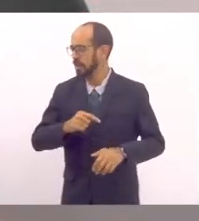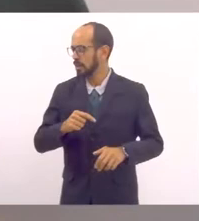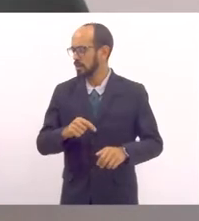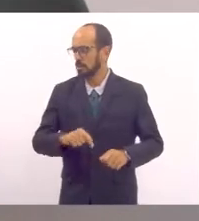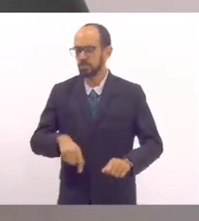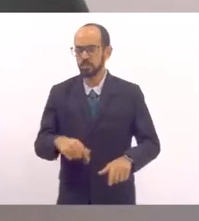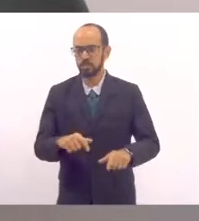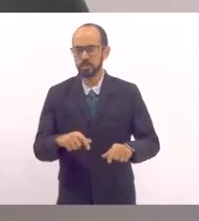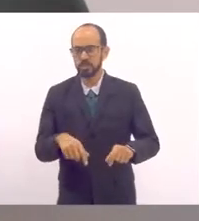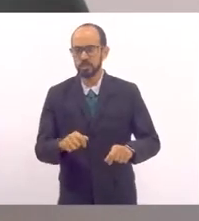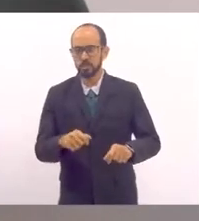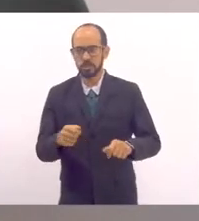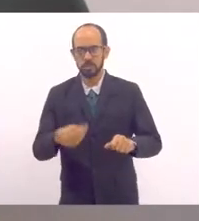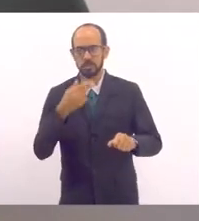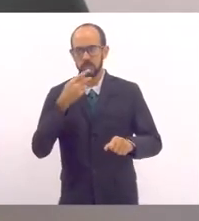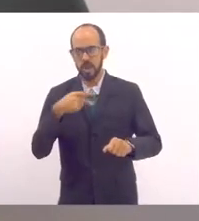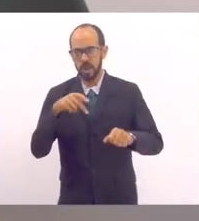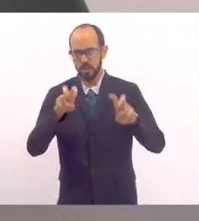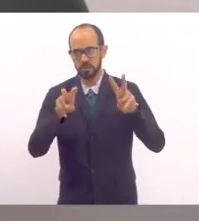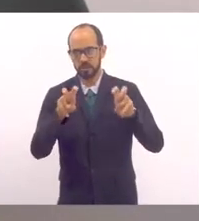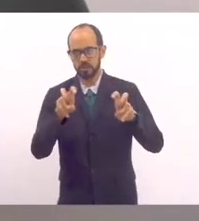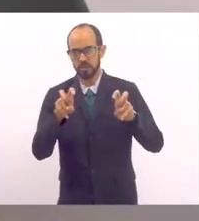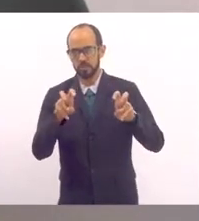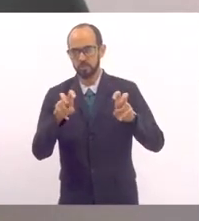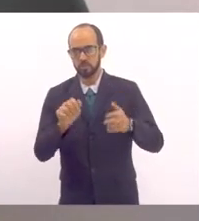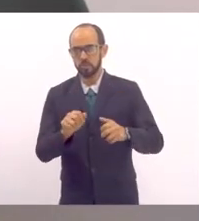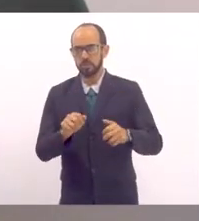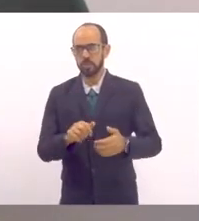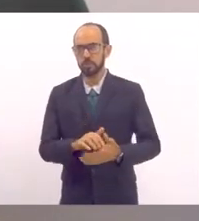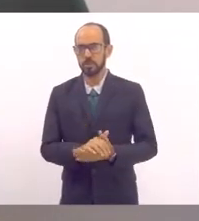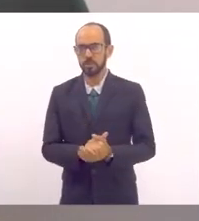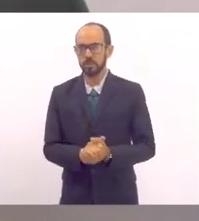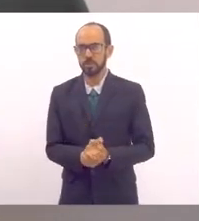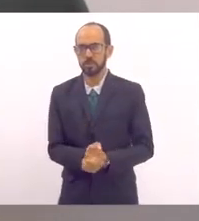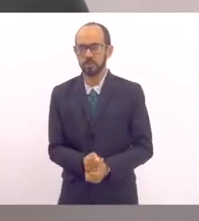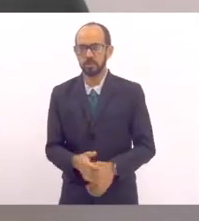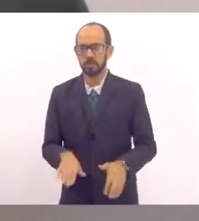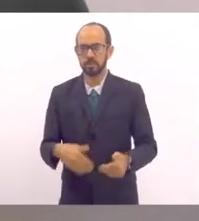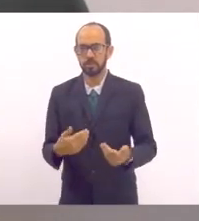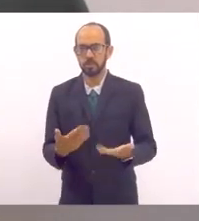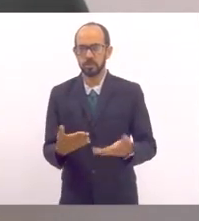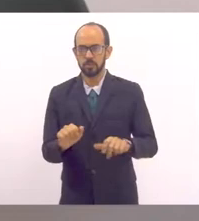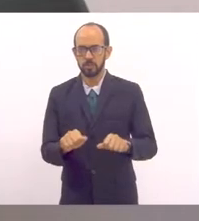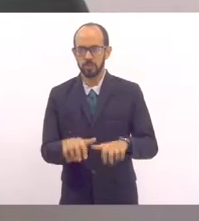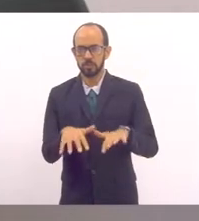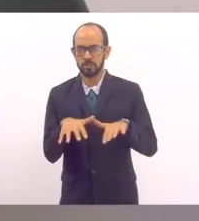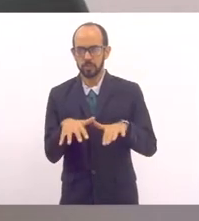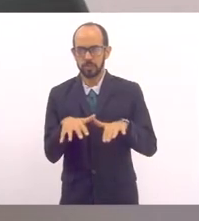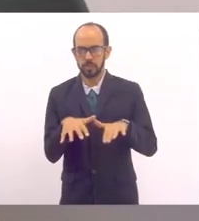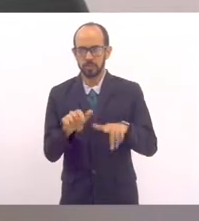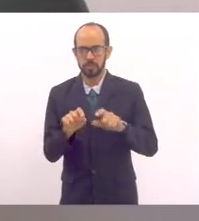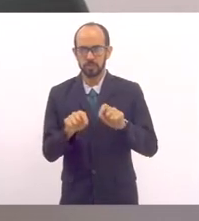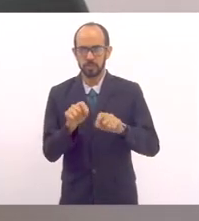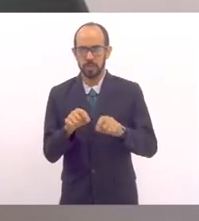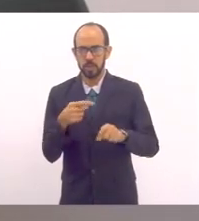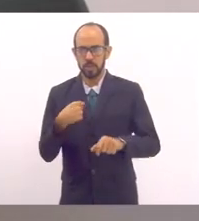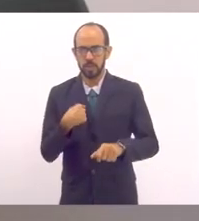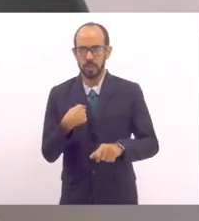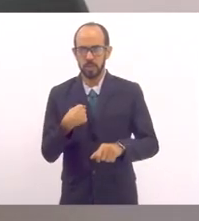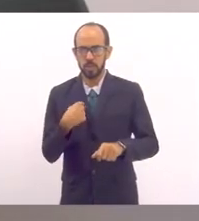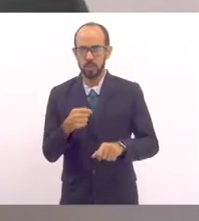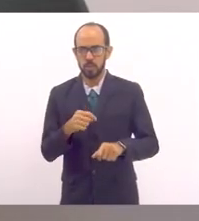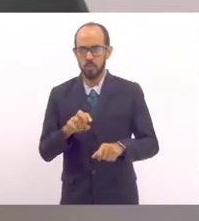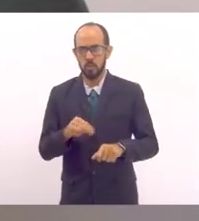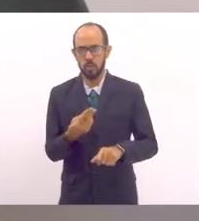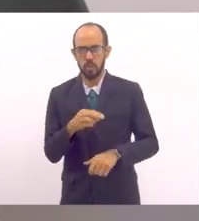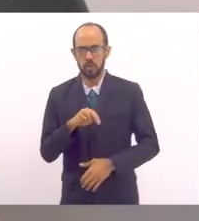esses assuntos. Entende? Então, fica aqui bem claro na audiência que nem eu, acho que nem o Navega, nem a Miriam, nem um outro